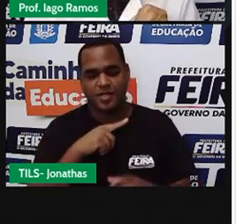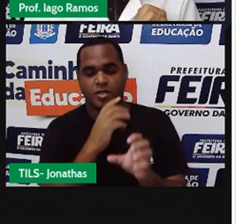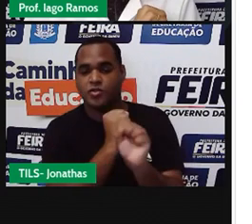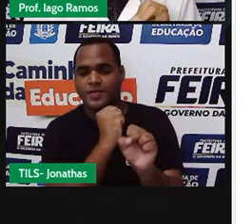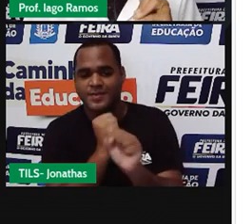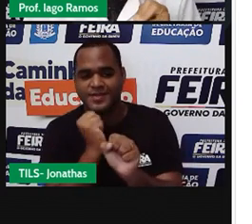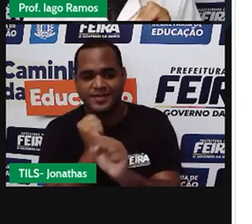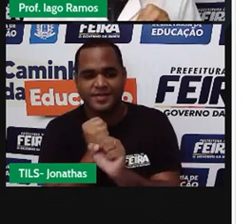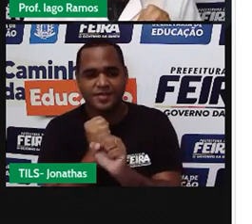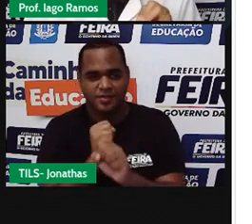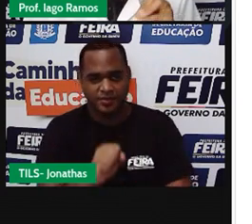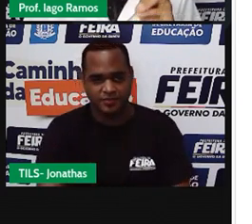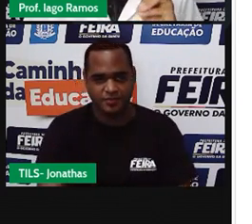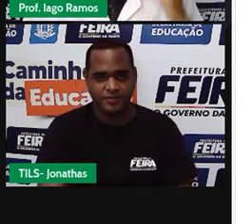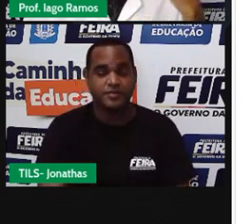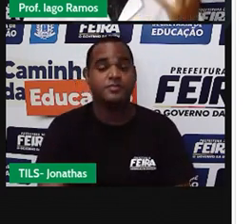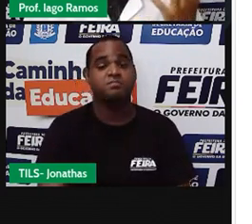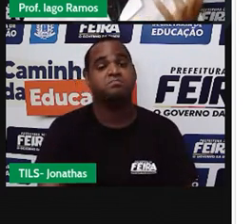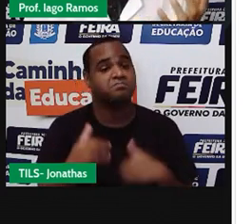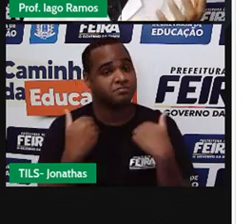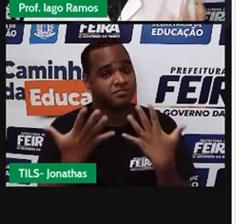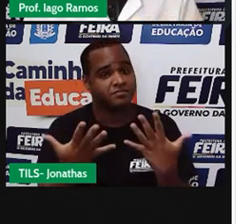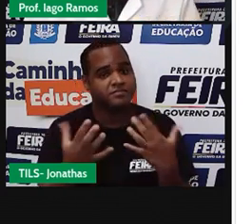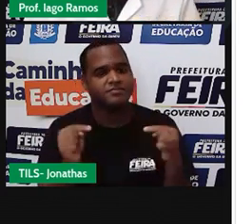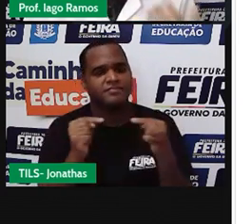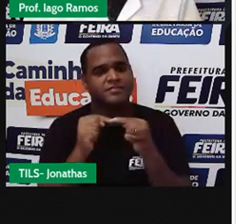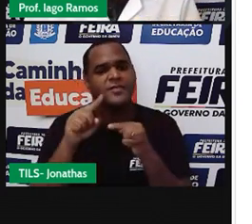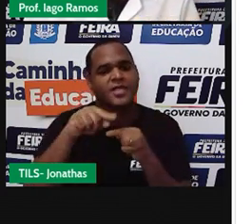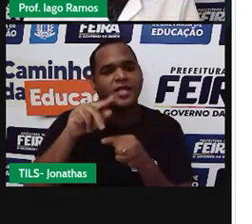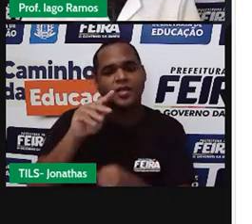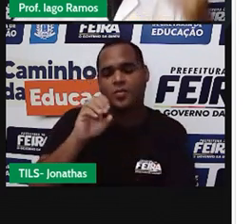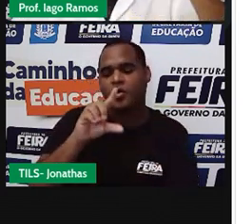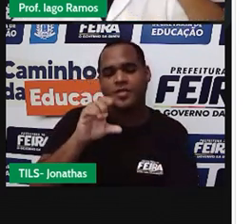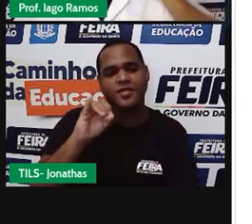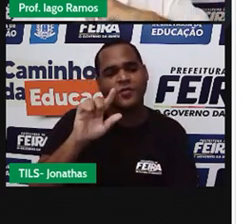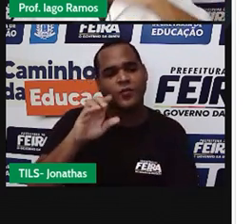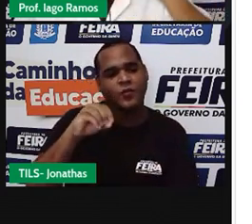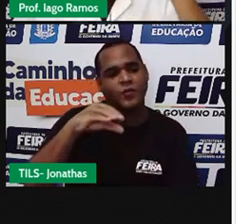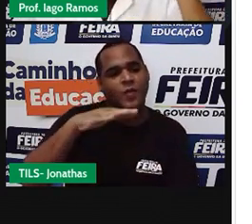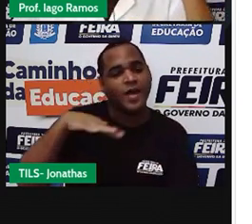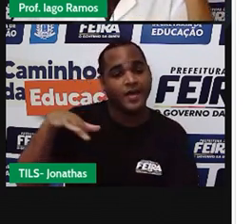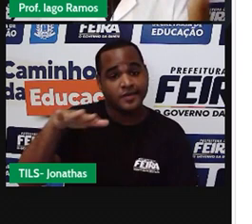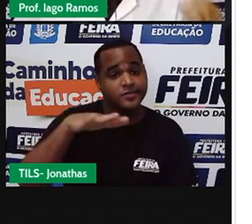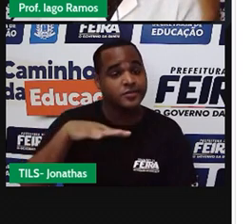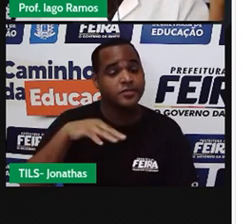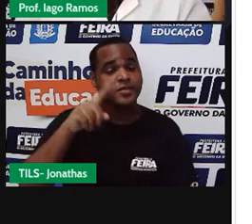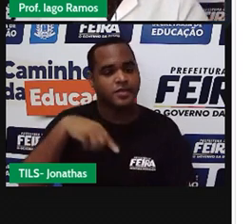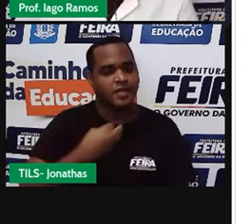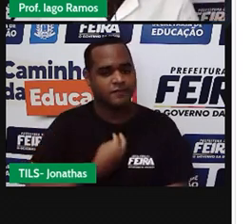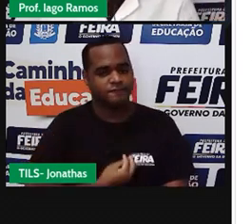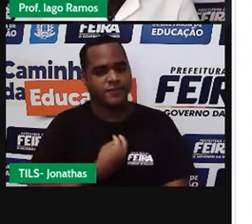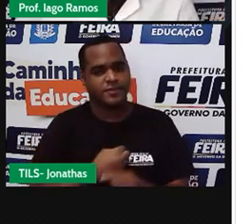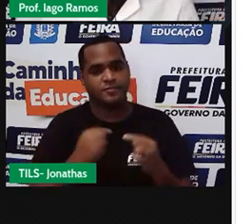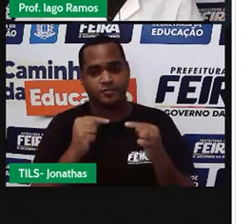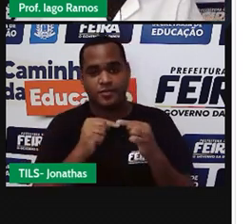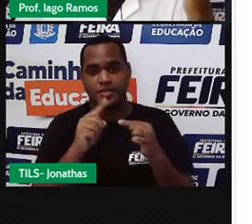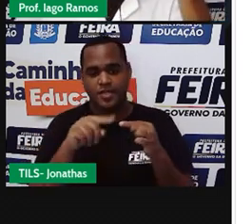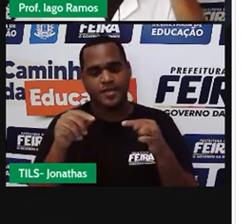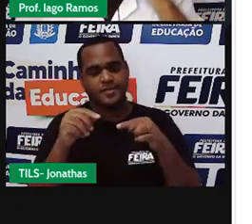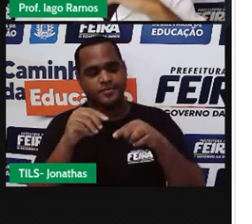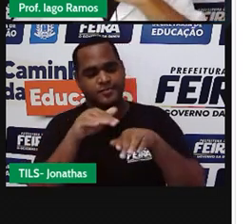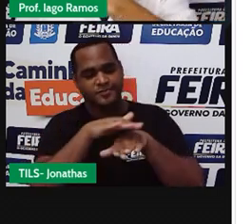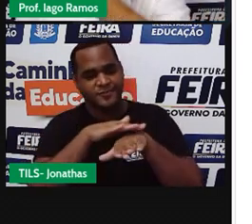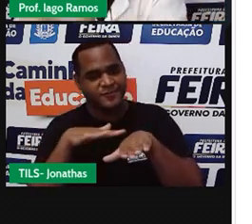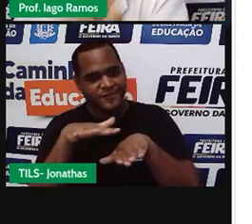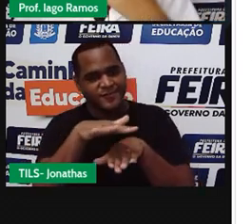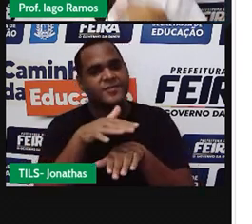né ou seja qual é a área do polígono se área é medida de superfície e